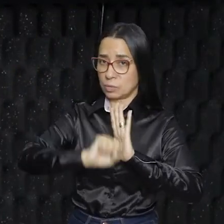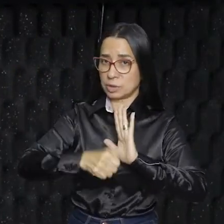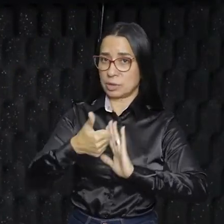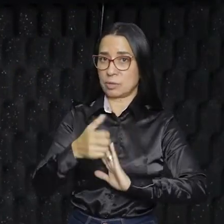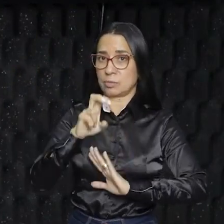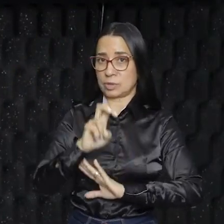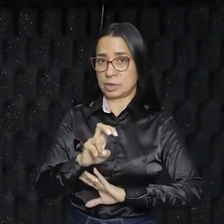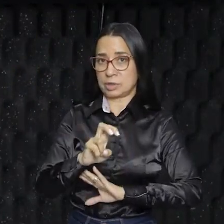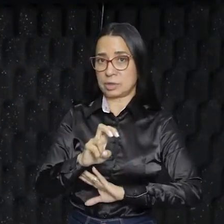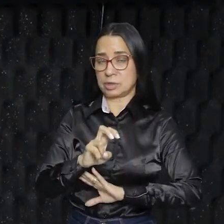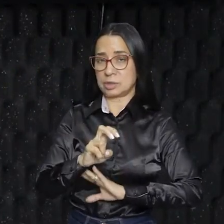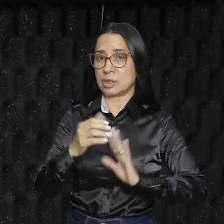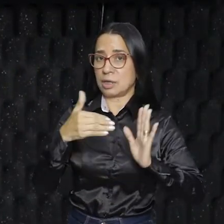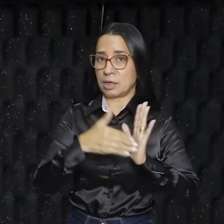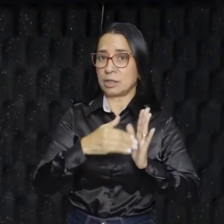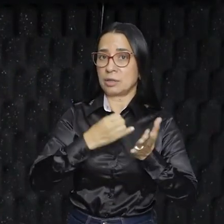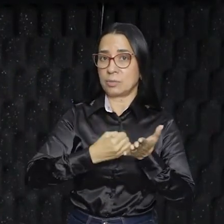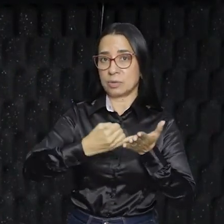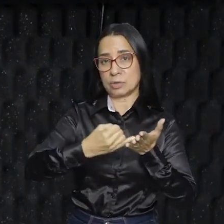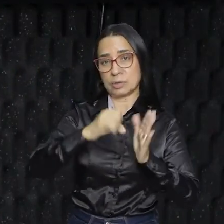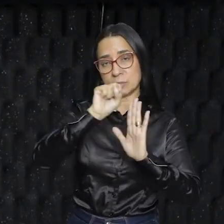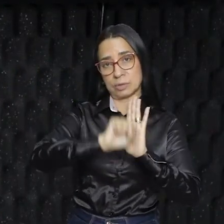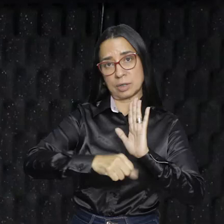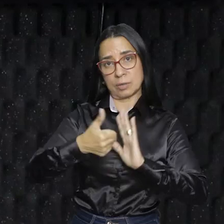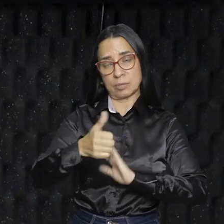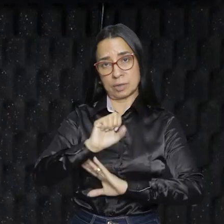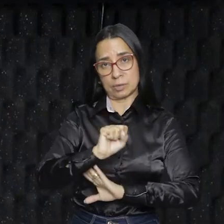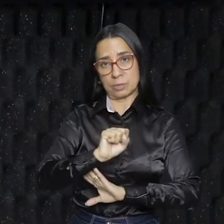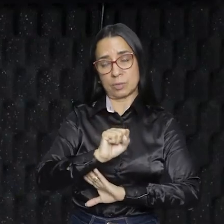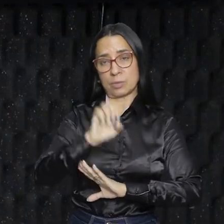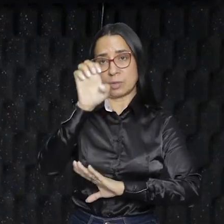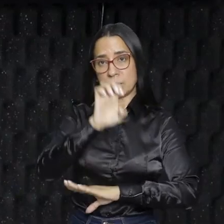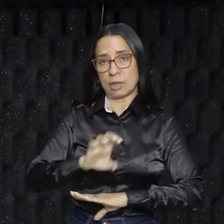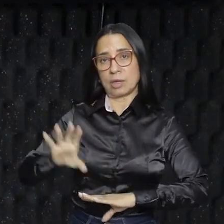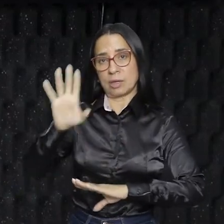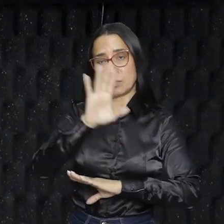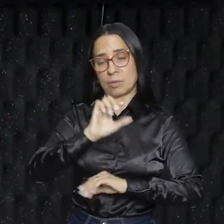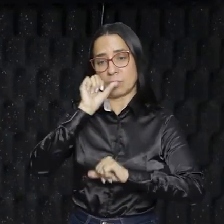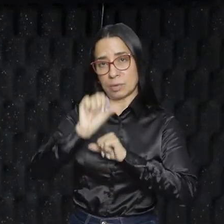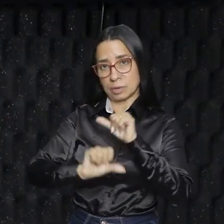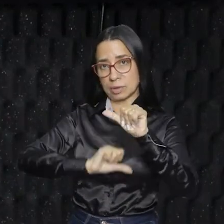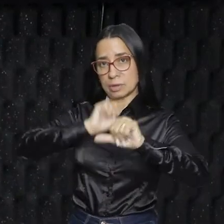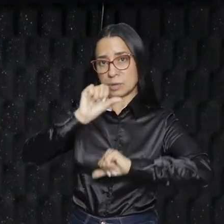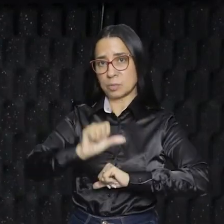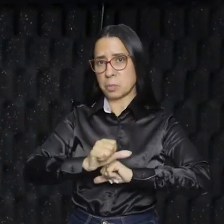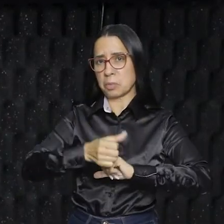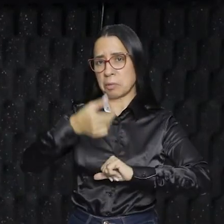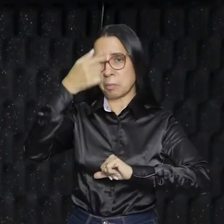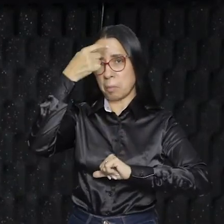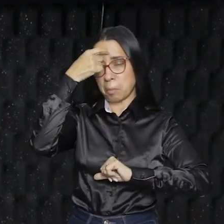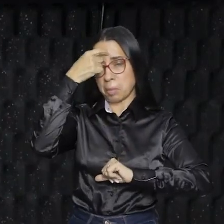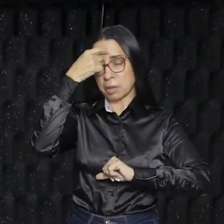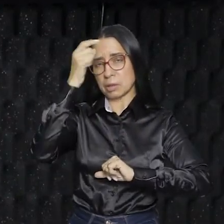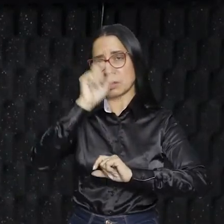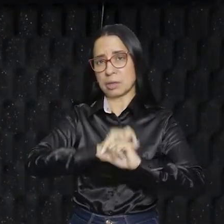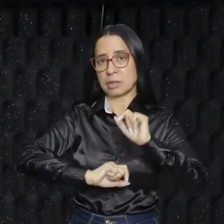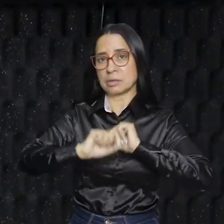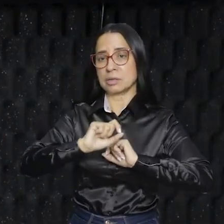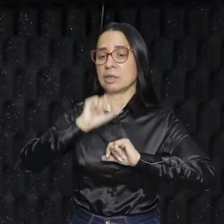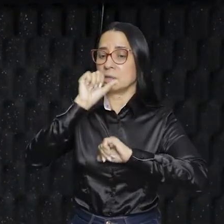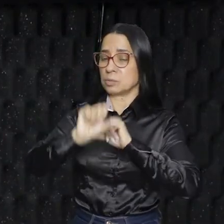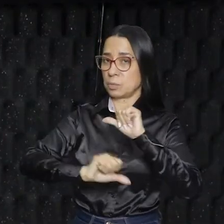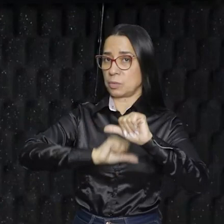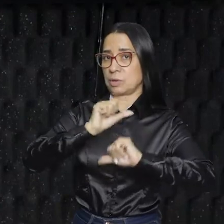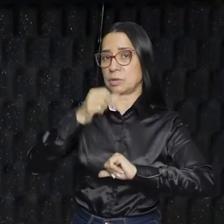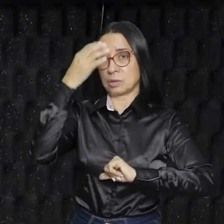ao início do século XVIII, a Europa das mudanças mentais, das mudanças